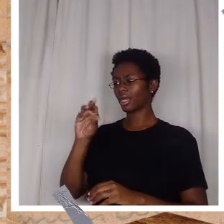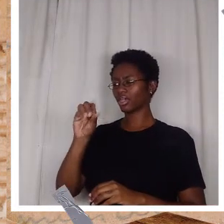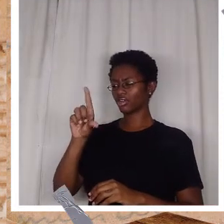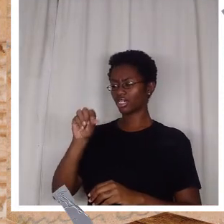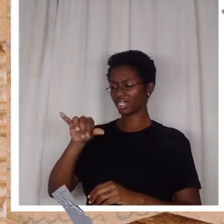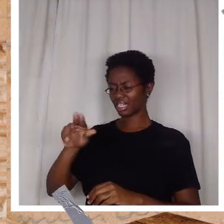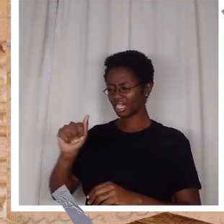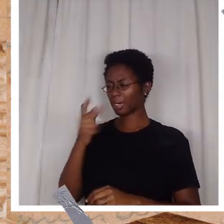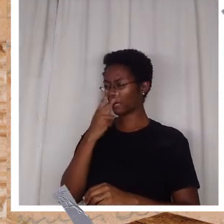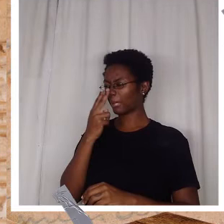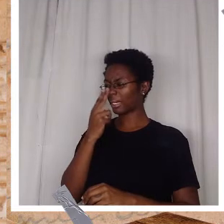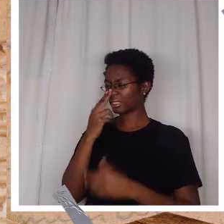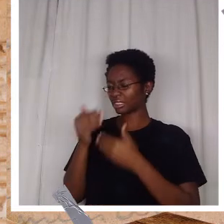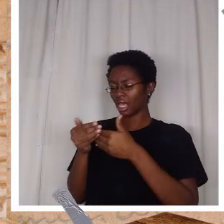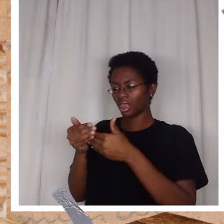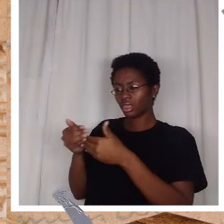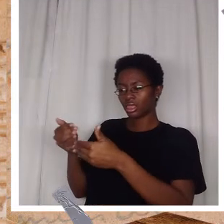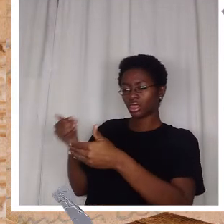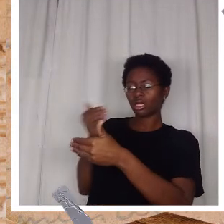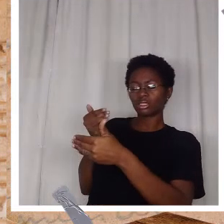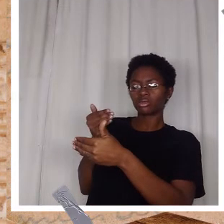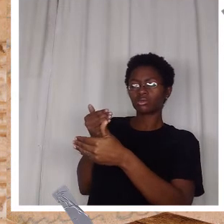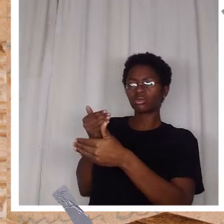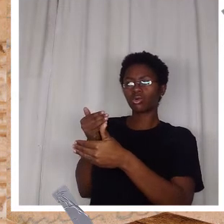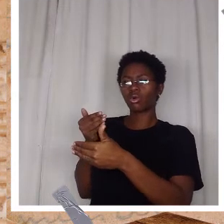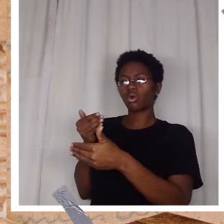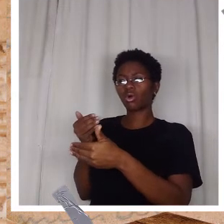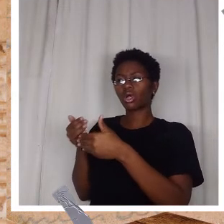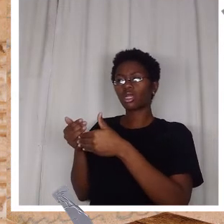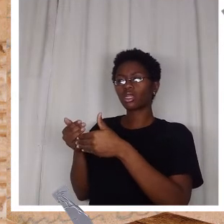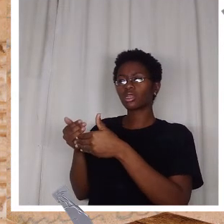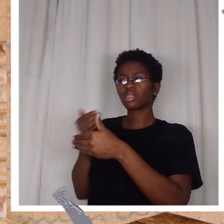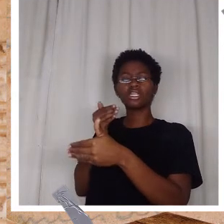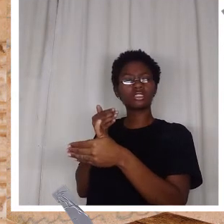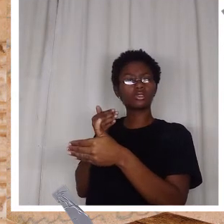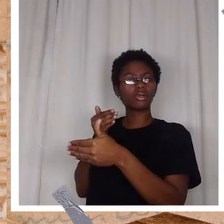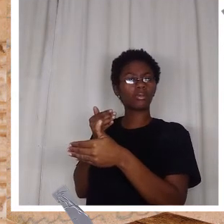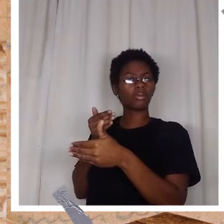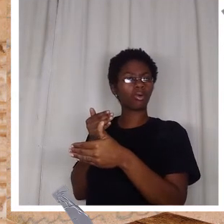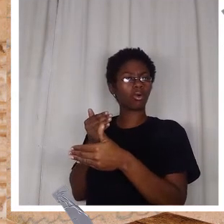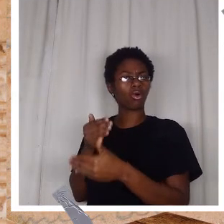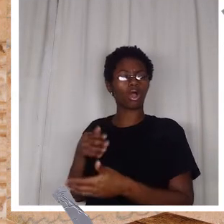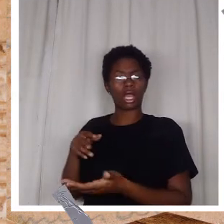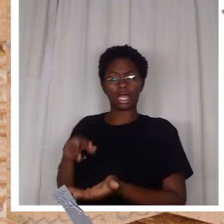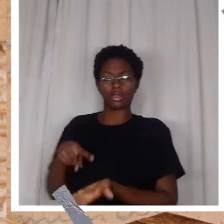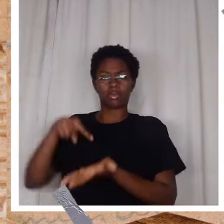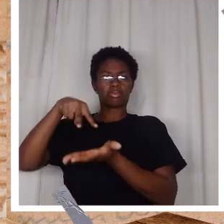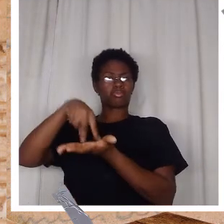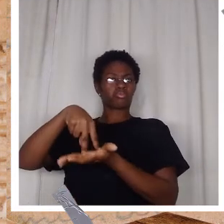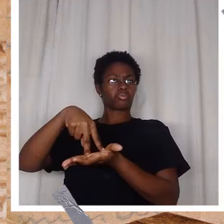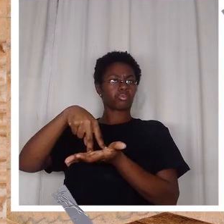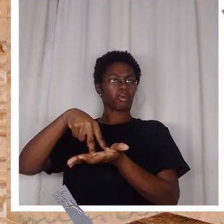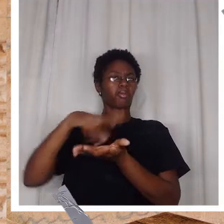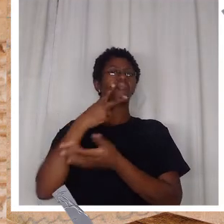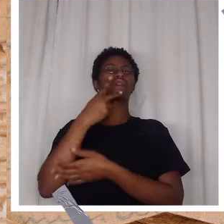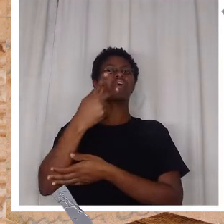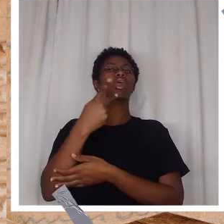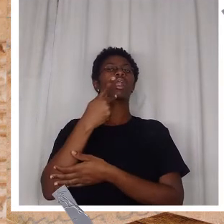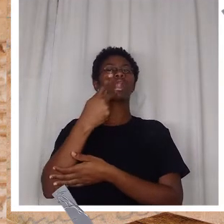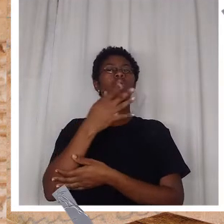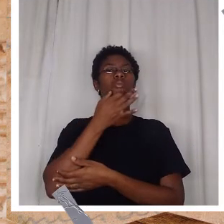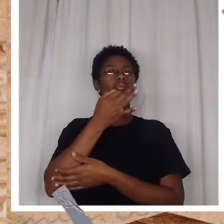né, todo esse debate, né, do lugar de fala, quando ela diz que